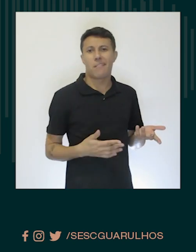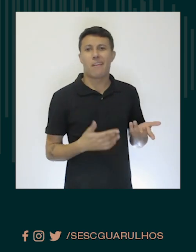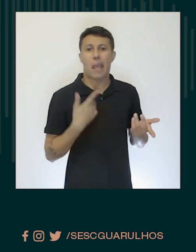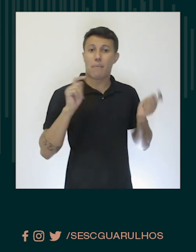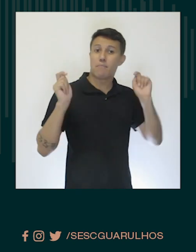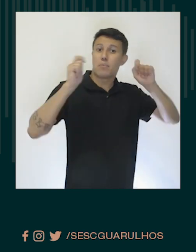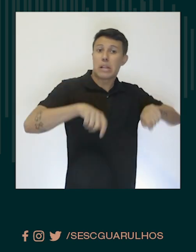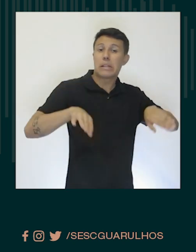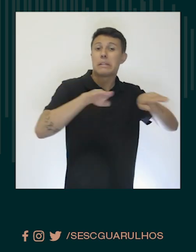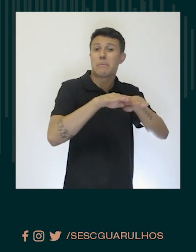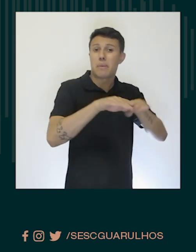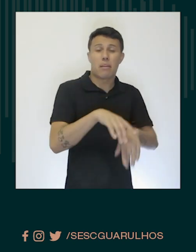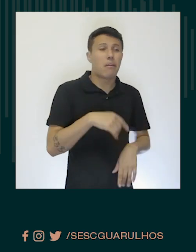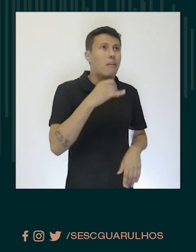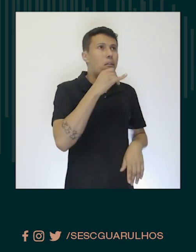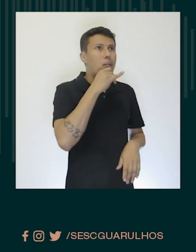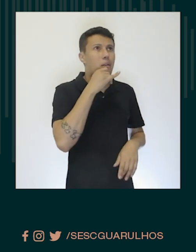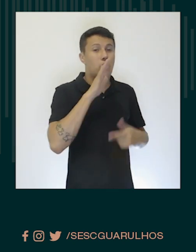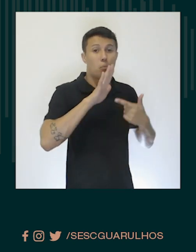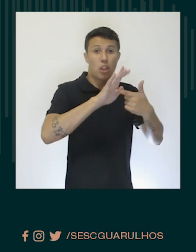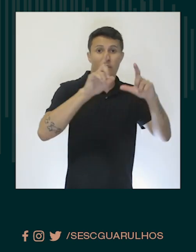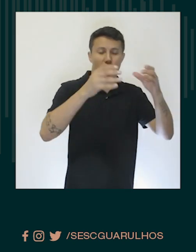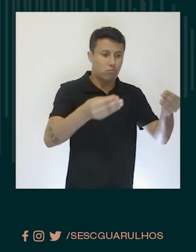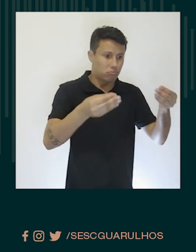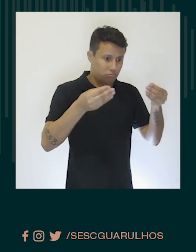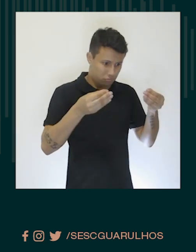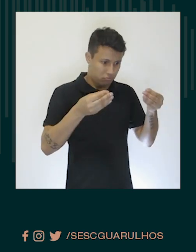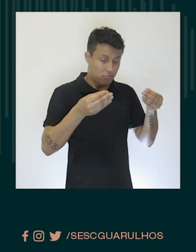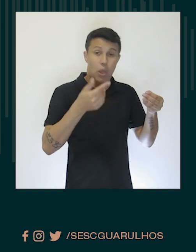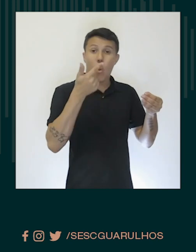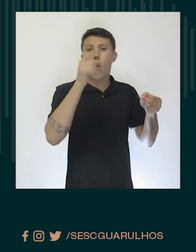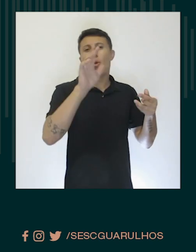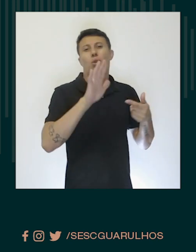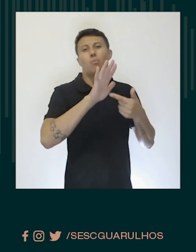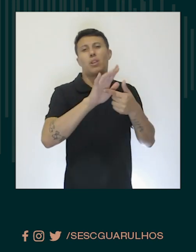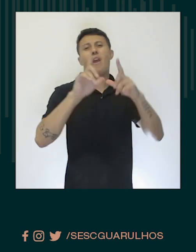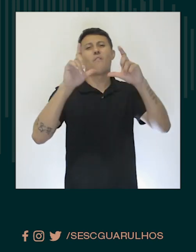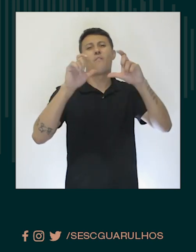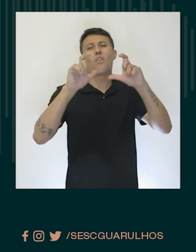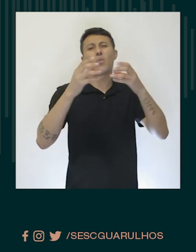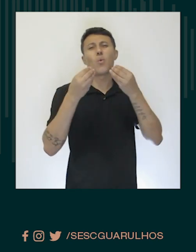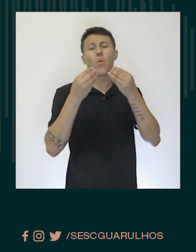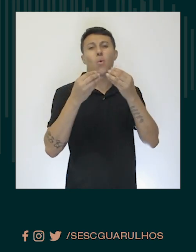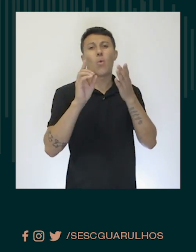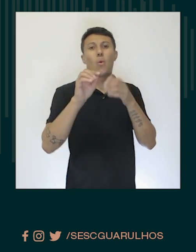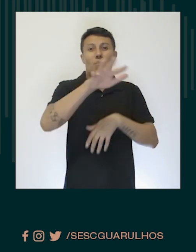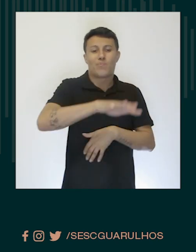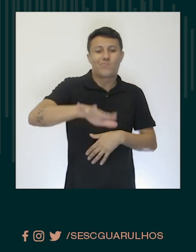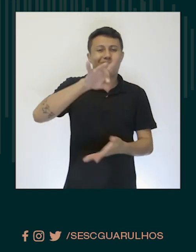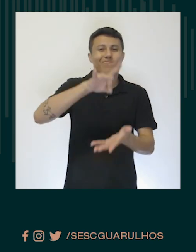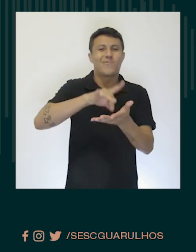também, porque uma coisa é eu te mostrar uma foto. Outra coisa é eu te mostrar uma foto, a foto no ambiente